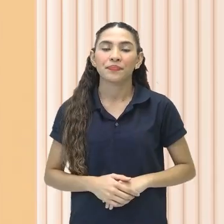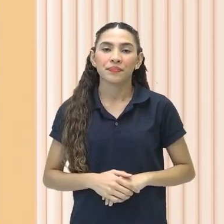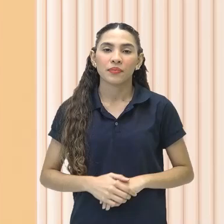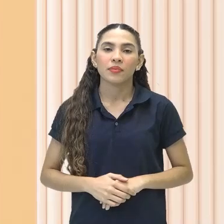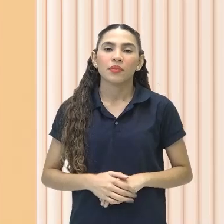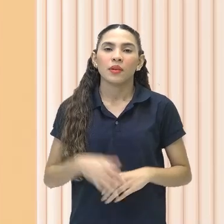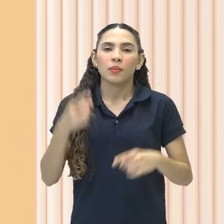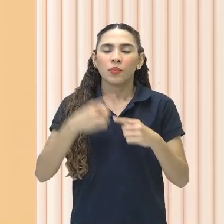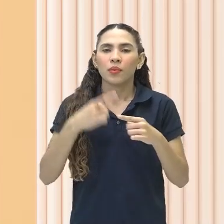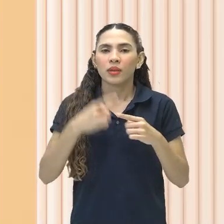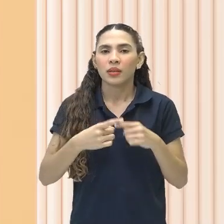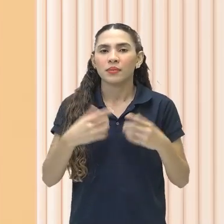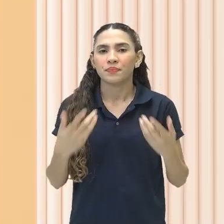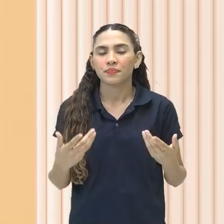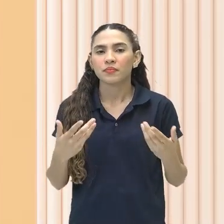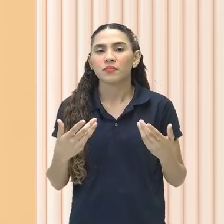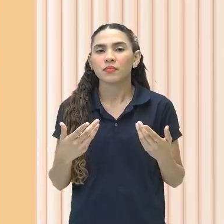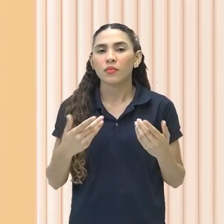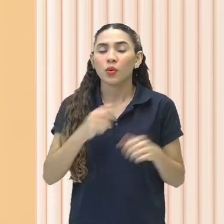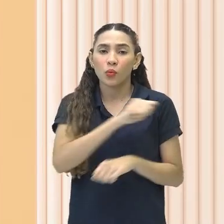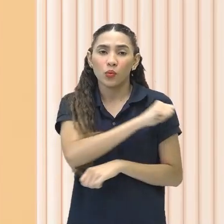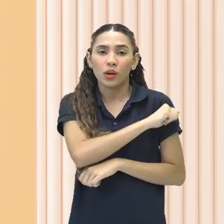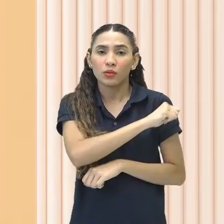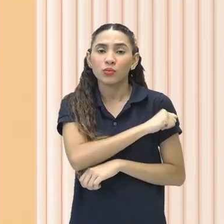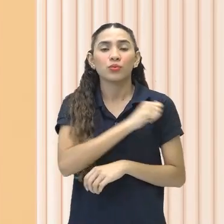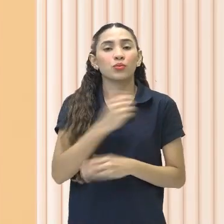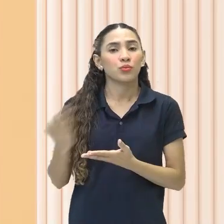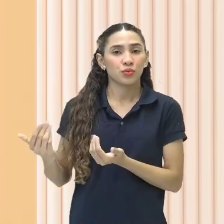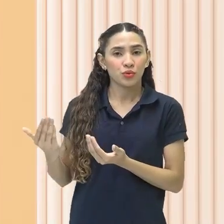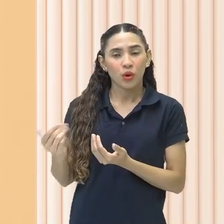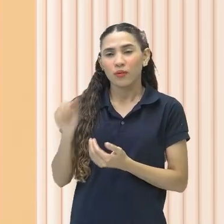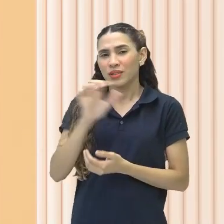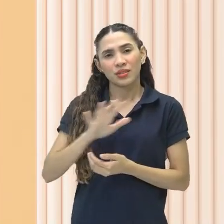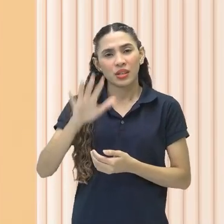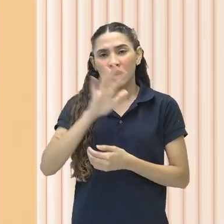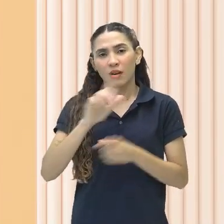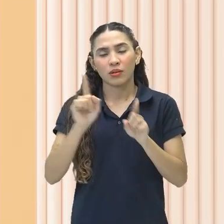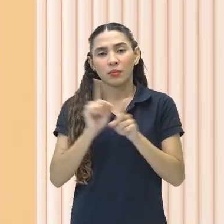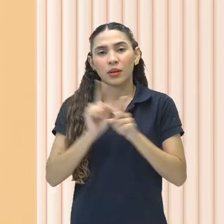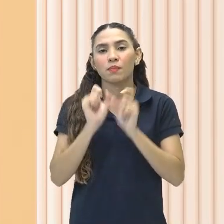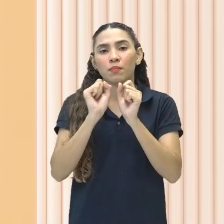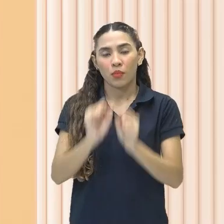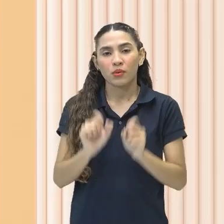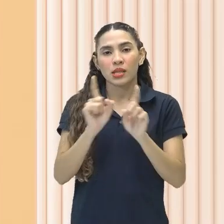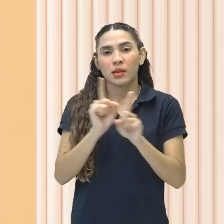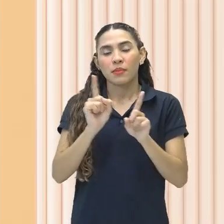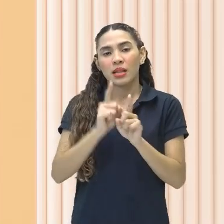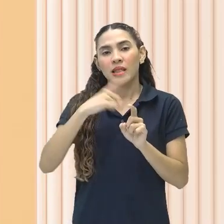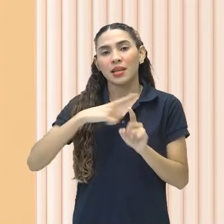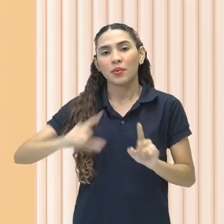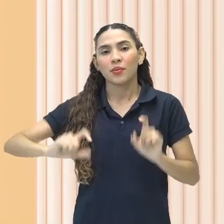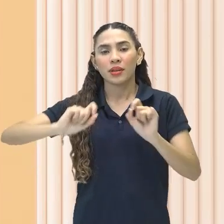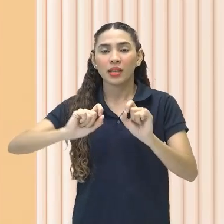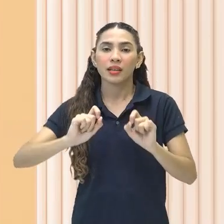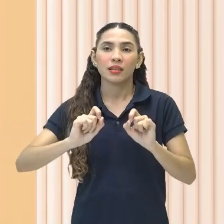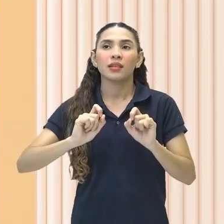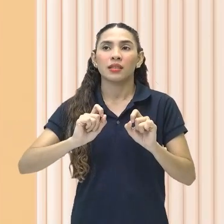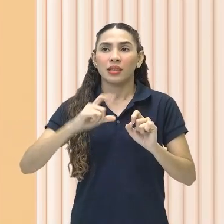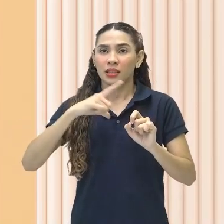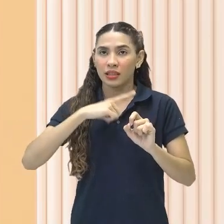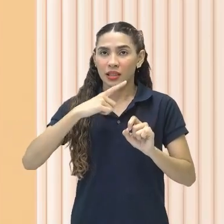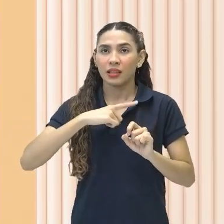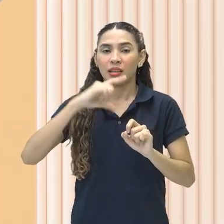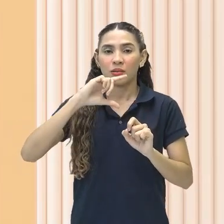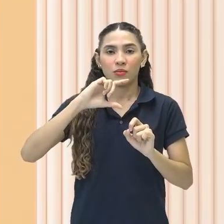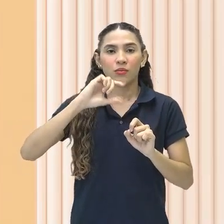né, justamente para que o estudante, o jovem, né, de um modo geral, ele possa, então, também, além de se preparar